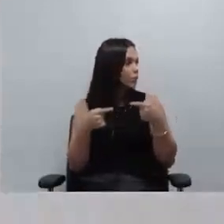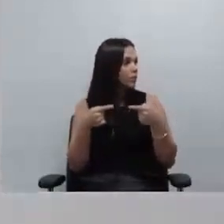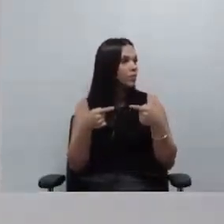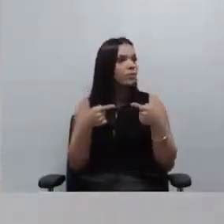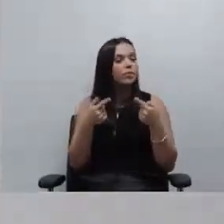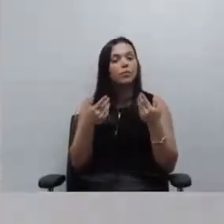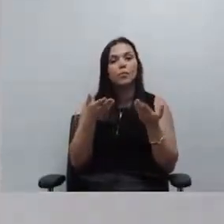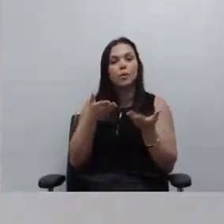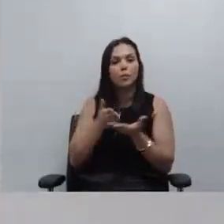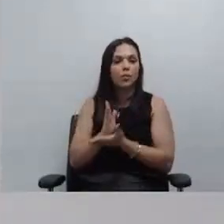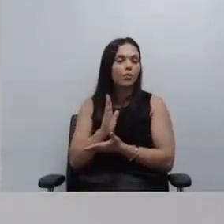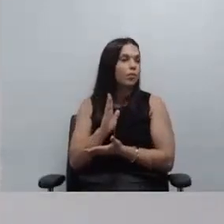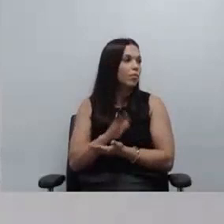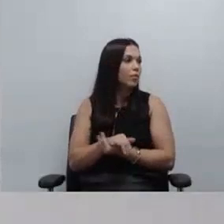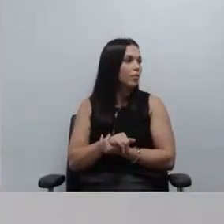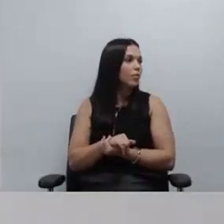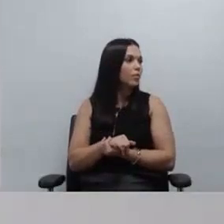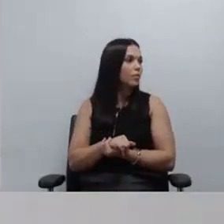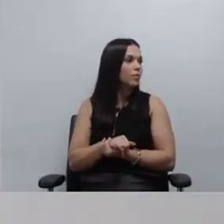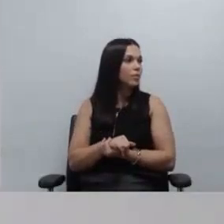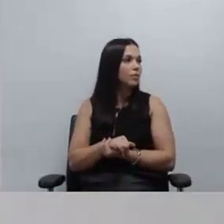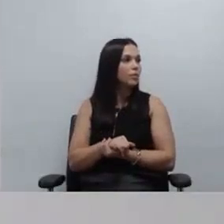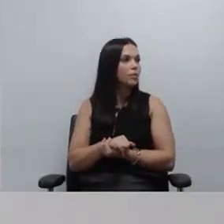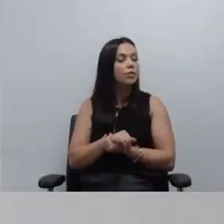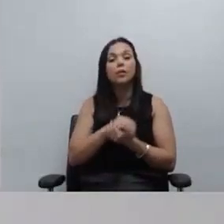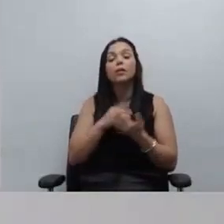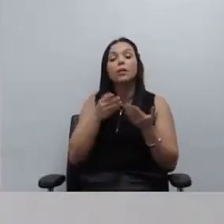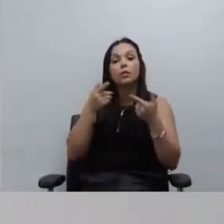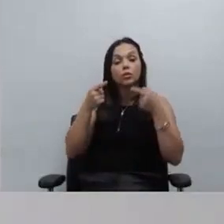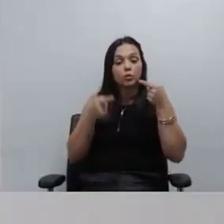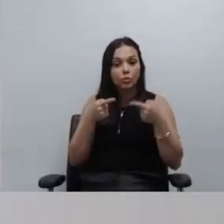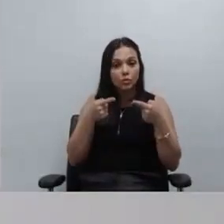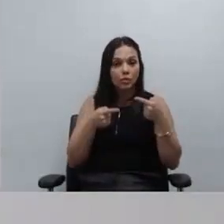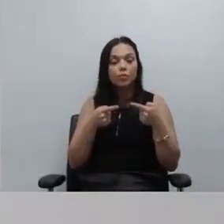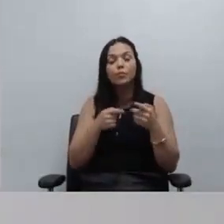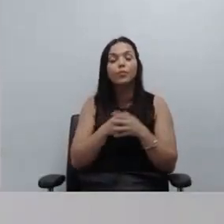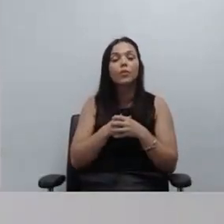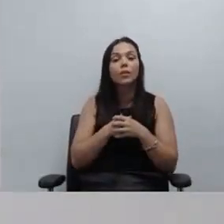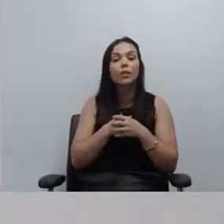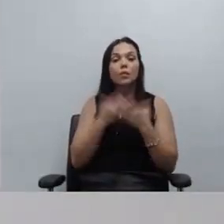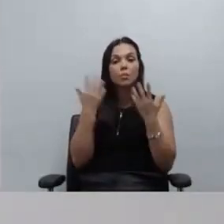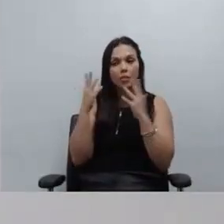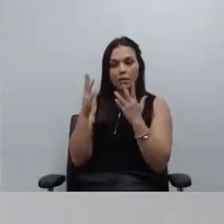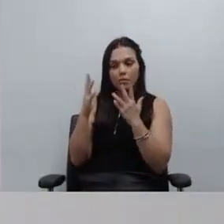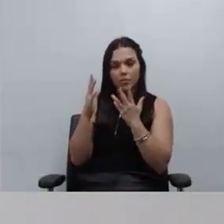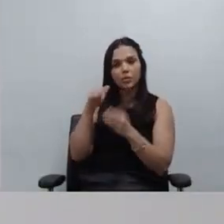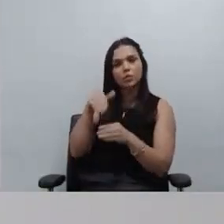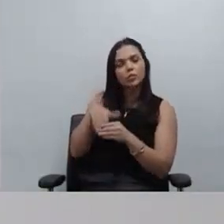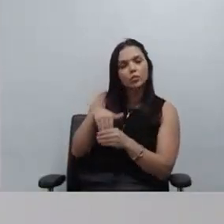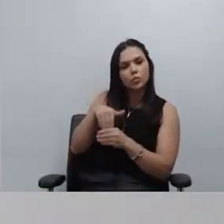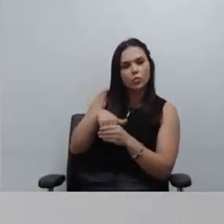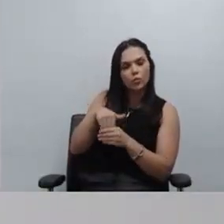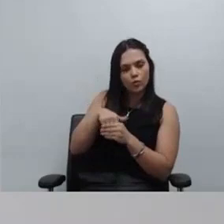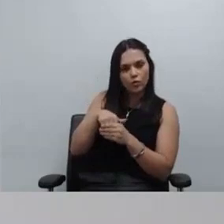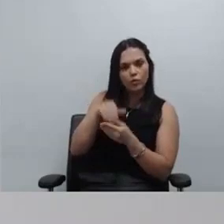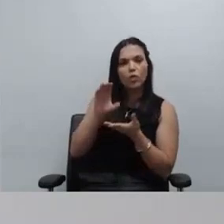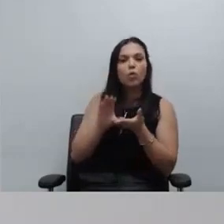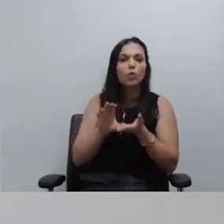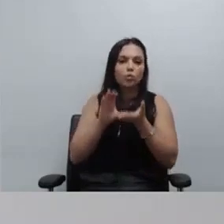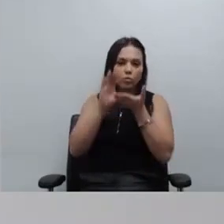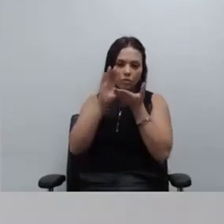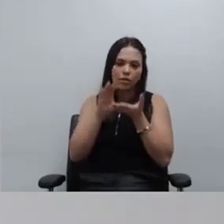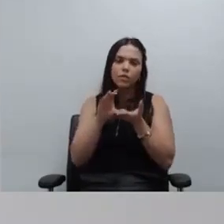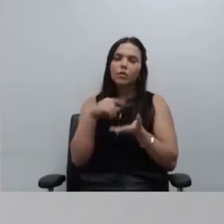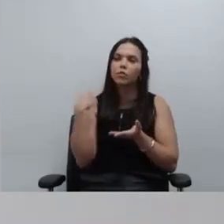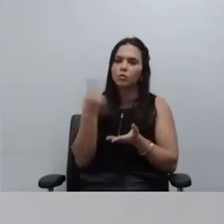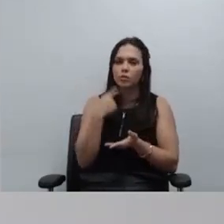Obrigado, presidente. Parabenizar o excelentíssimo conselheiro Alan pelo voto. Excelentíssimos conselheiros, pela importância da